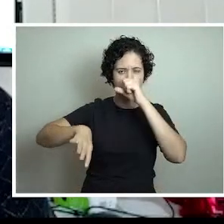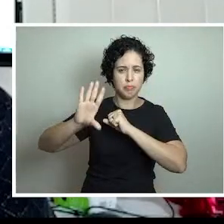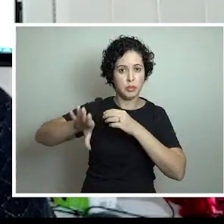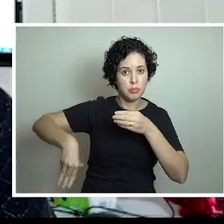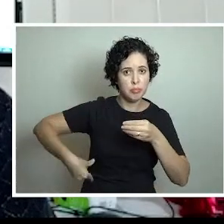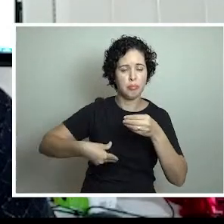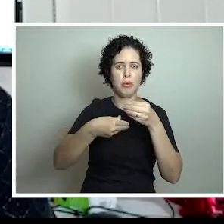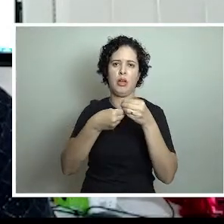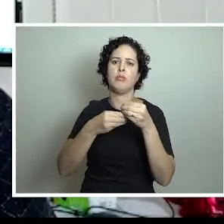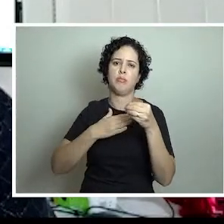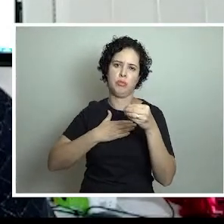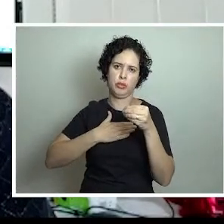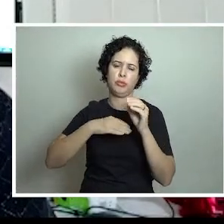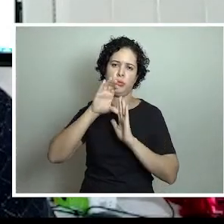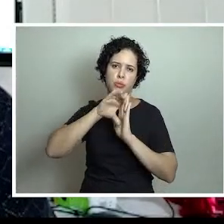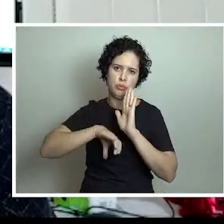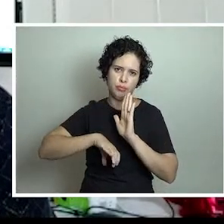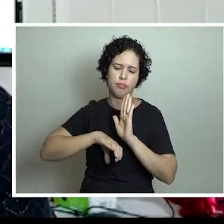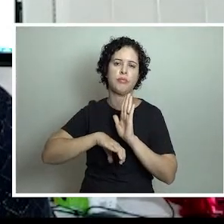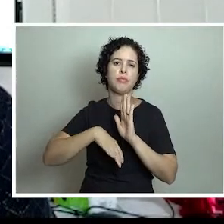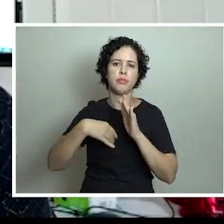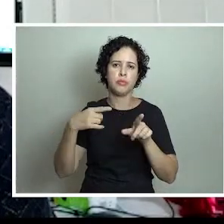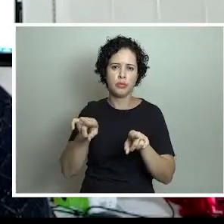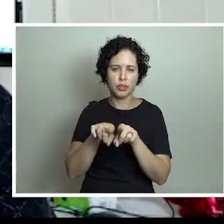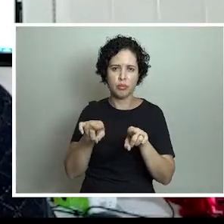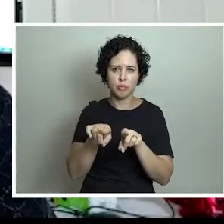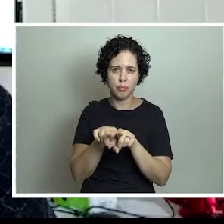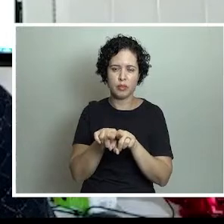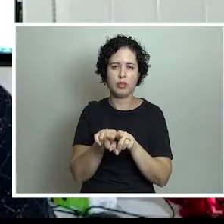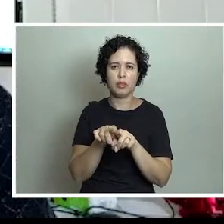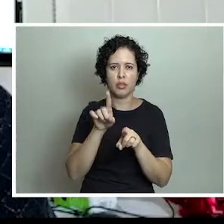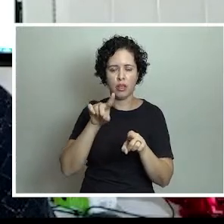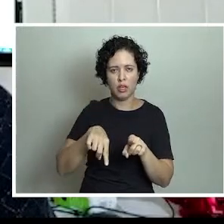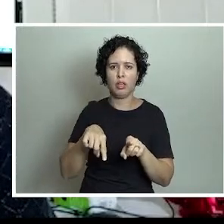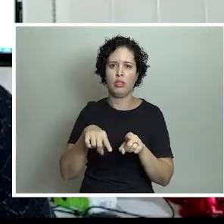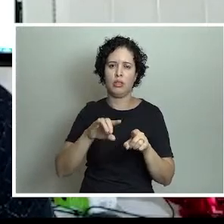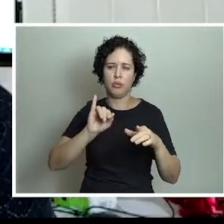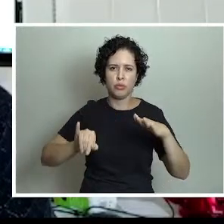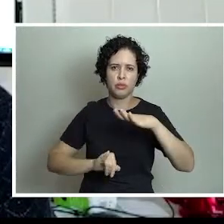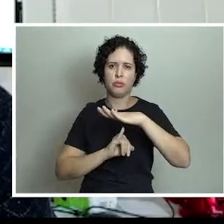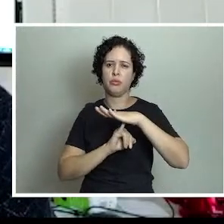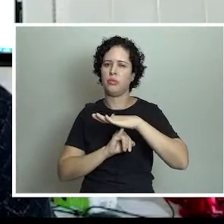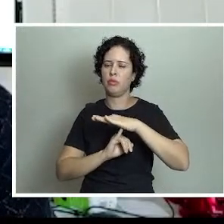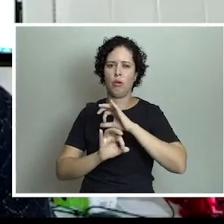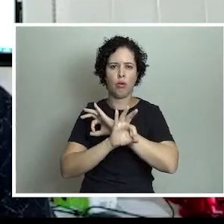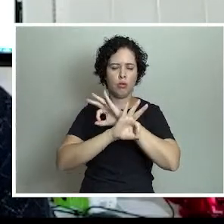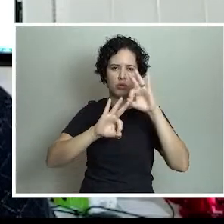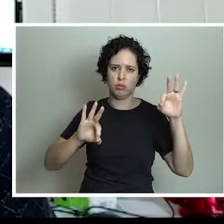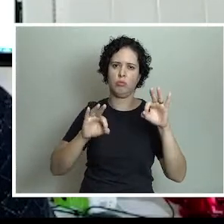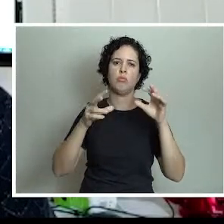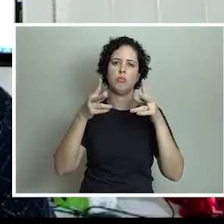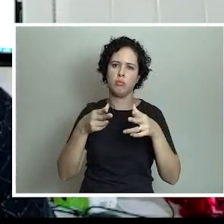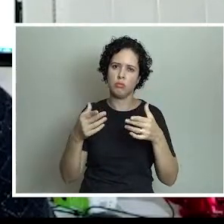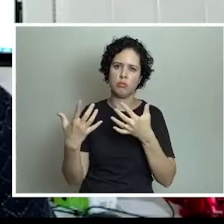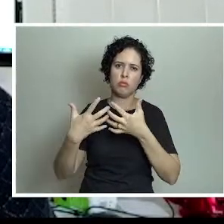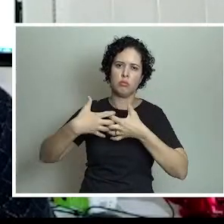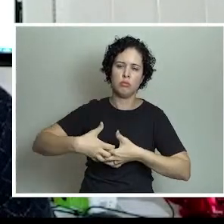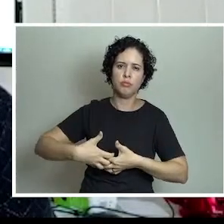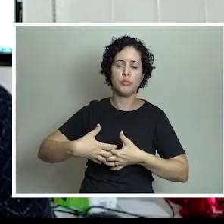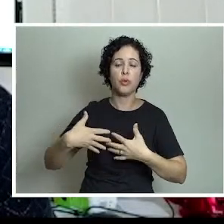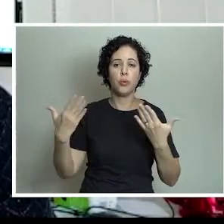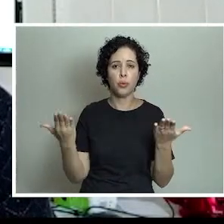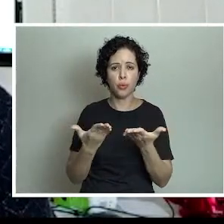mais e acrescentei ainda mais ao meu currículo, sobretudo com uma instituição tão conceituada quanto o IFRO.